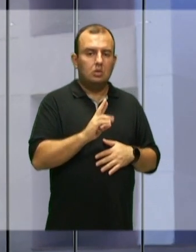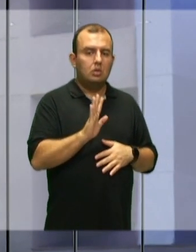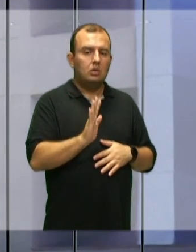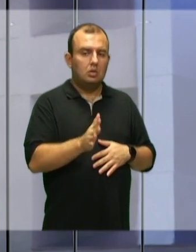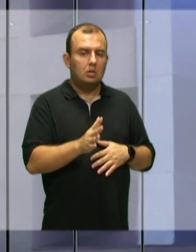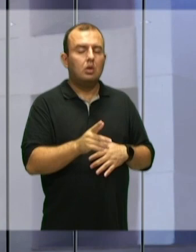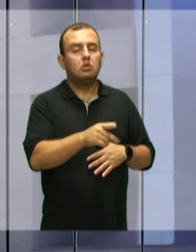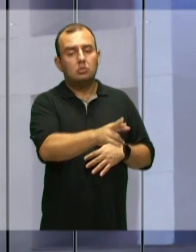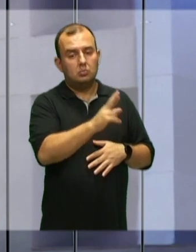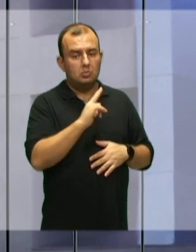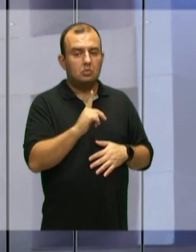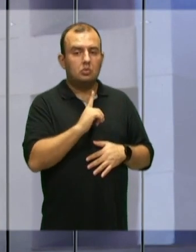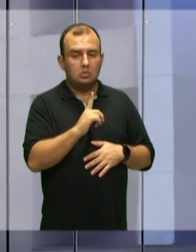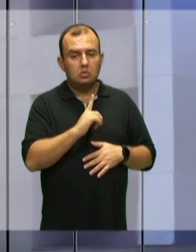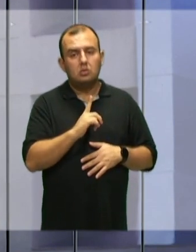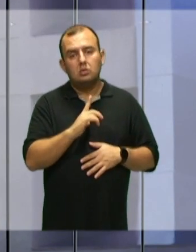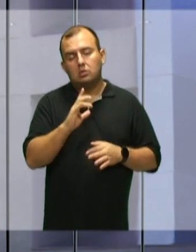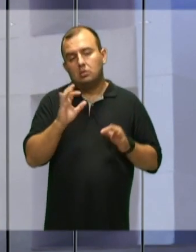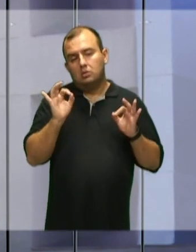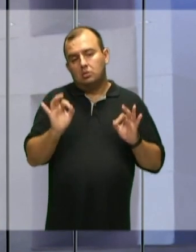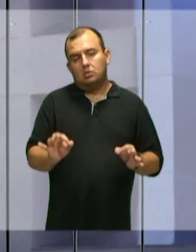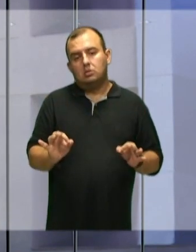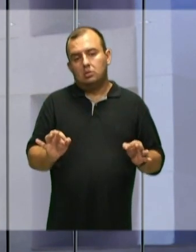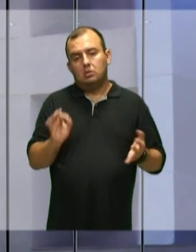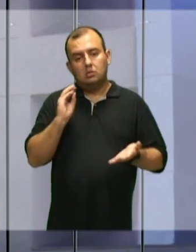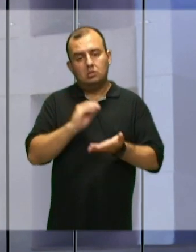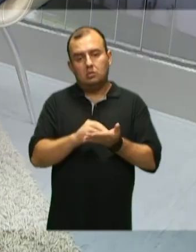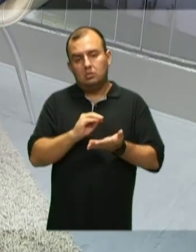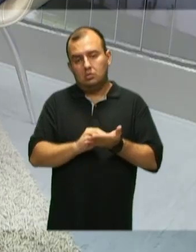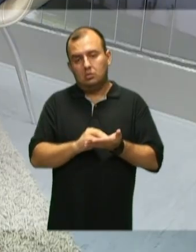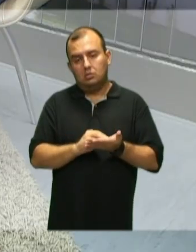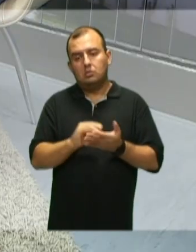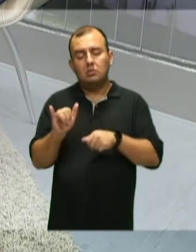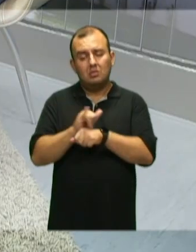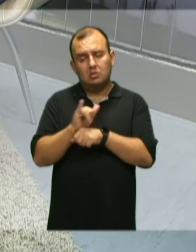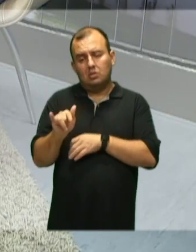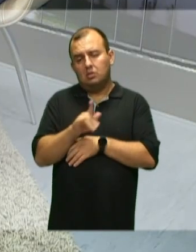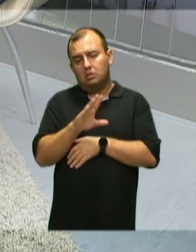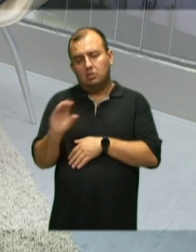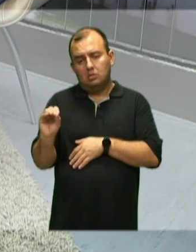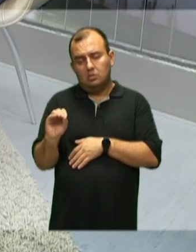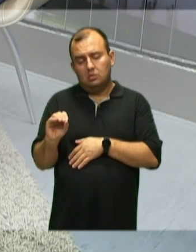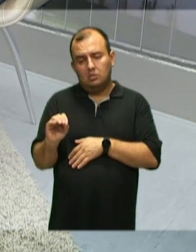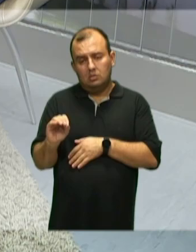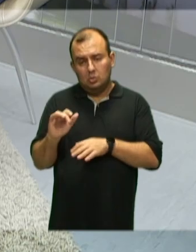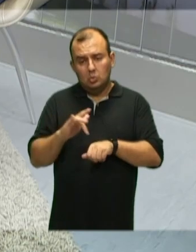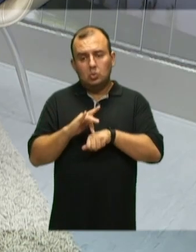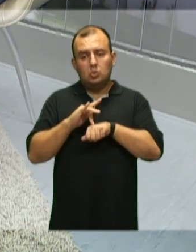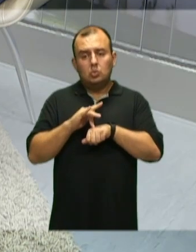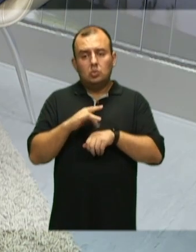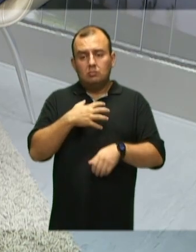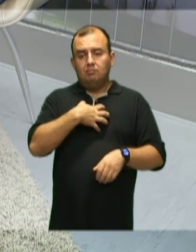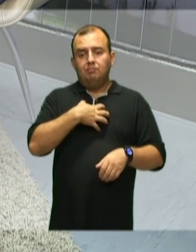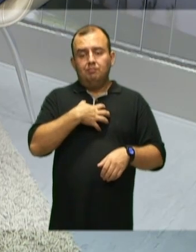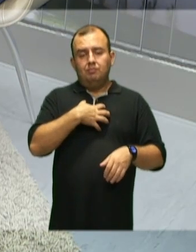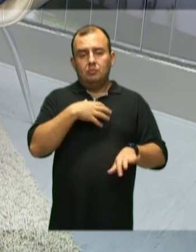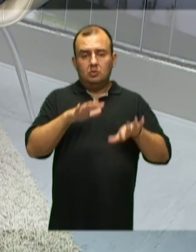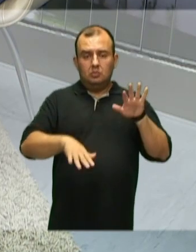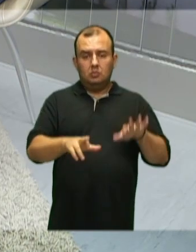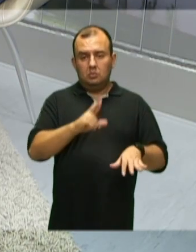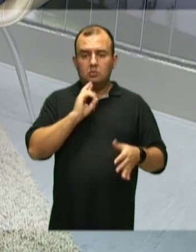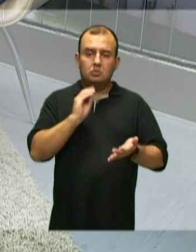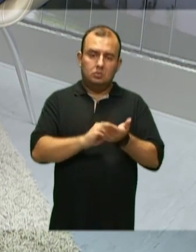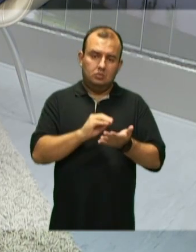respostas vieram mas justamente o que demonstra é a falta e o senhor ficou chocado com algumas respostas que